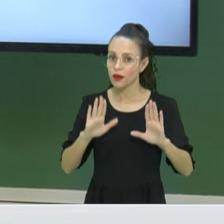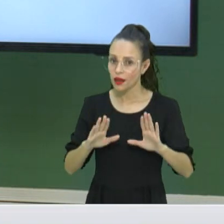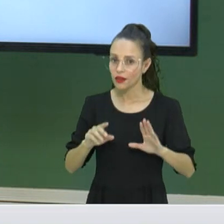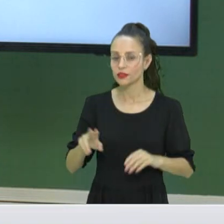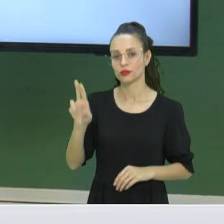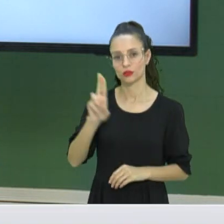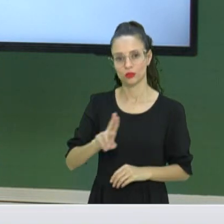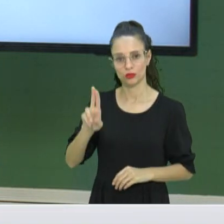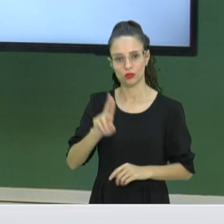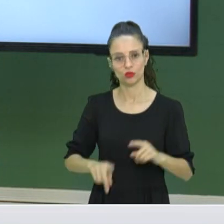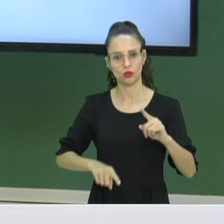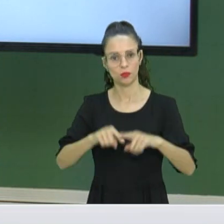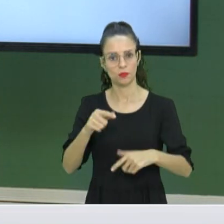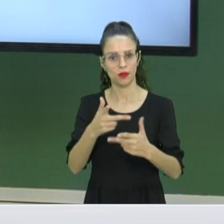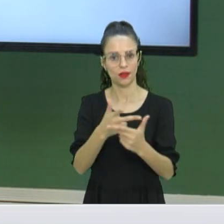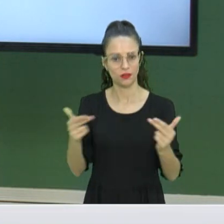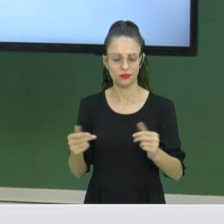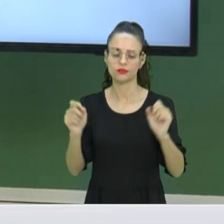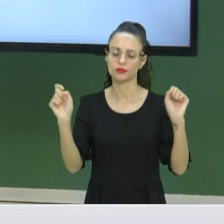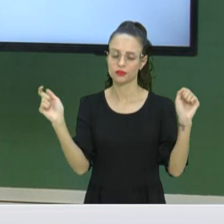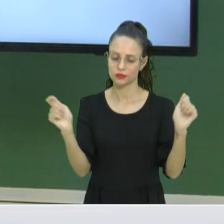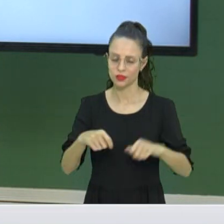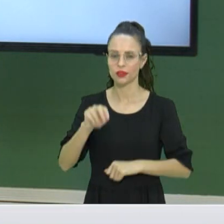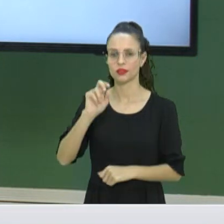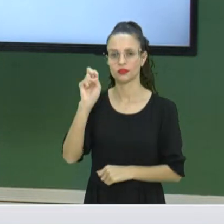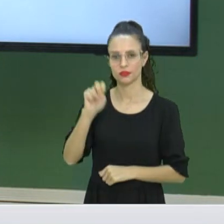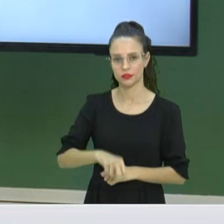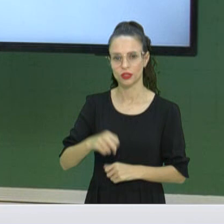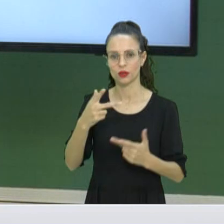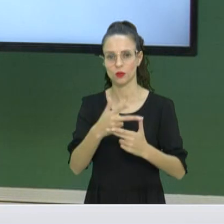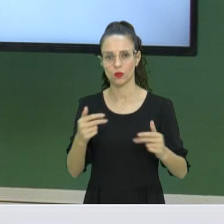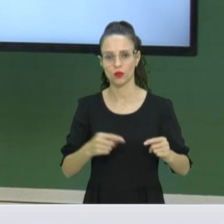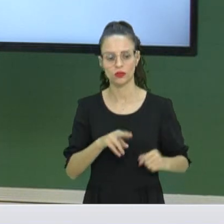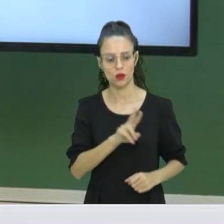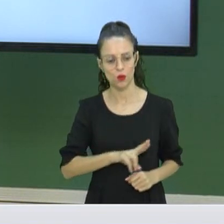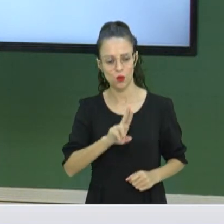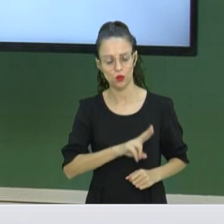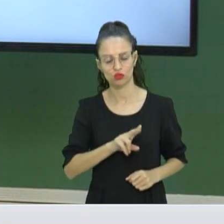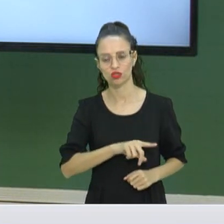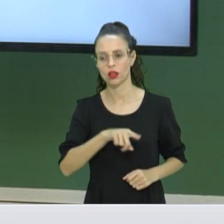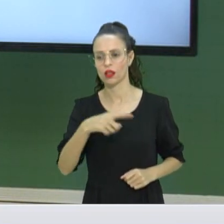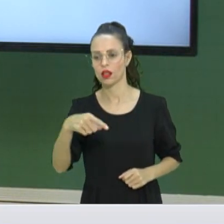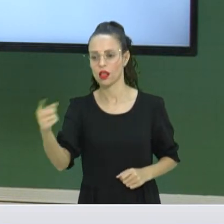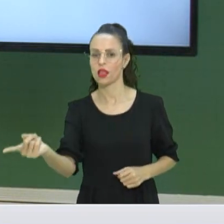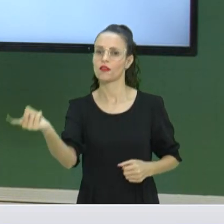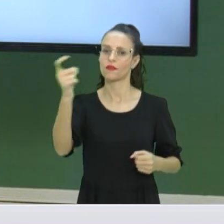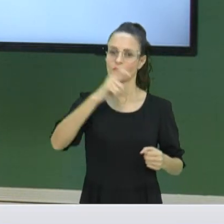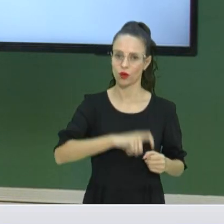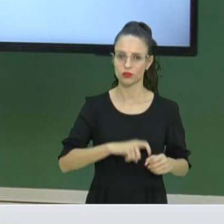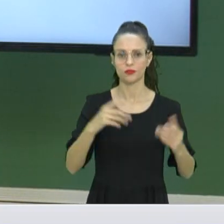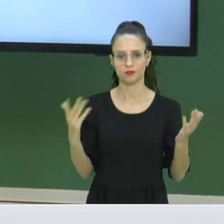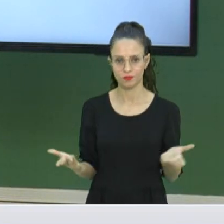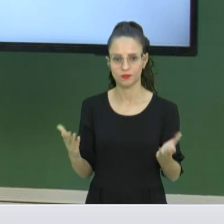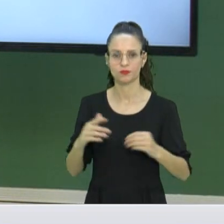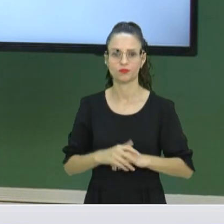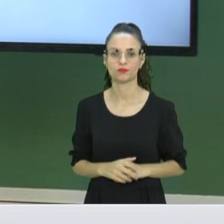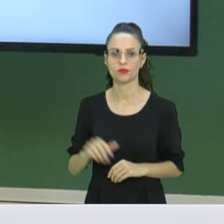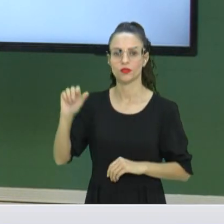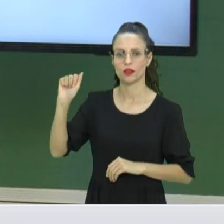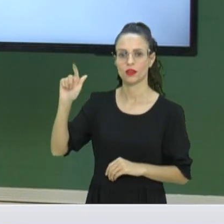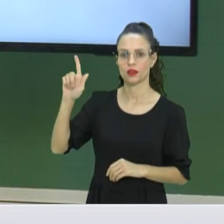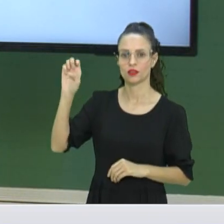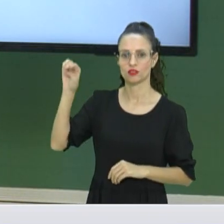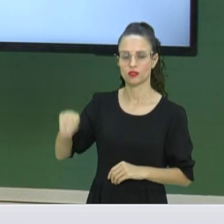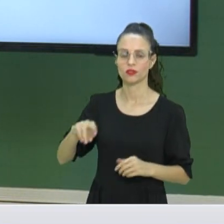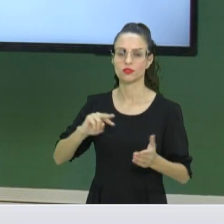do uso do material nós podemos sim. Muitas coisas podem ser reaproveitadas. E agem exprime a ideia de